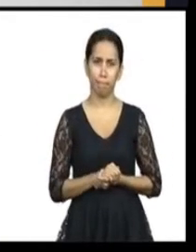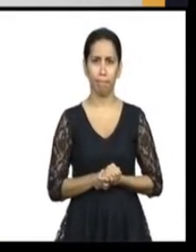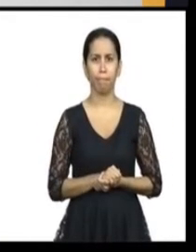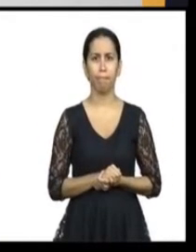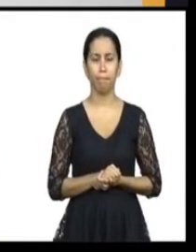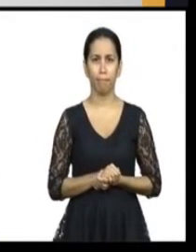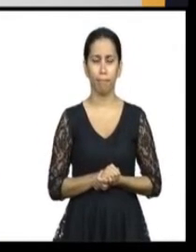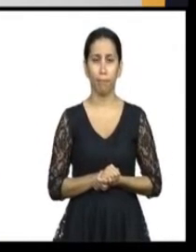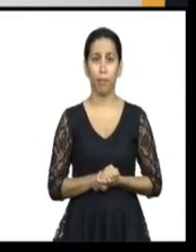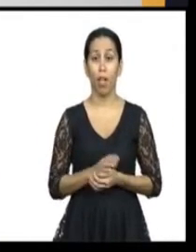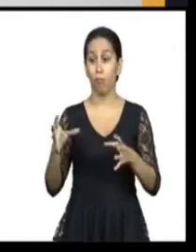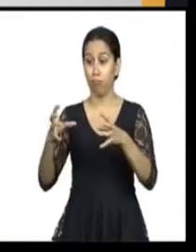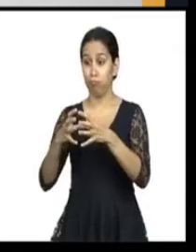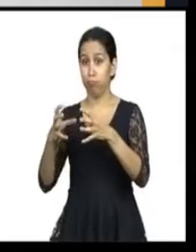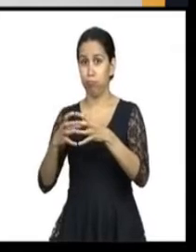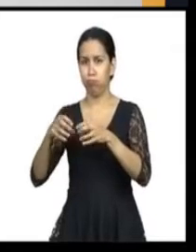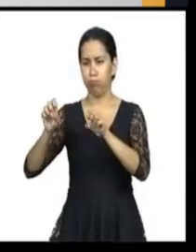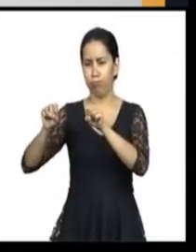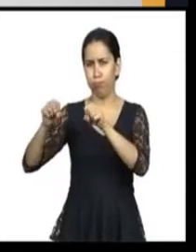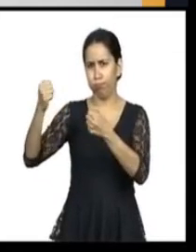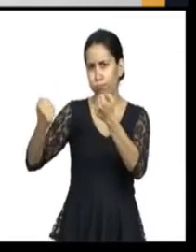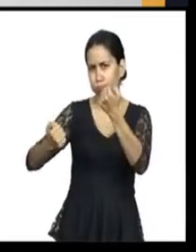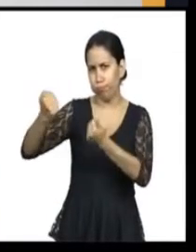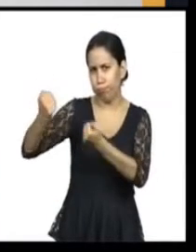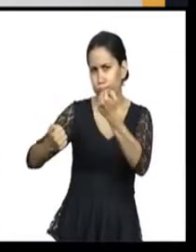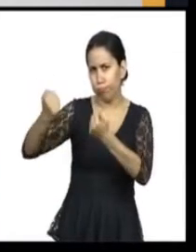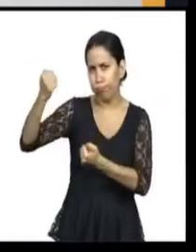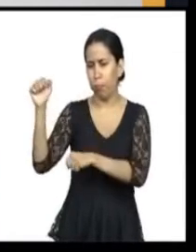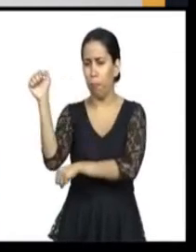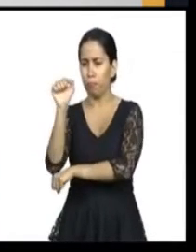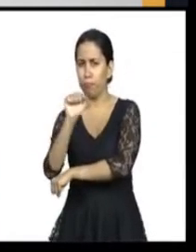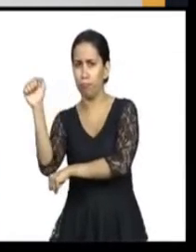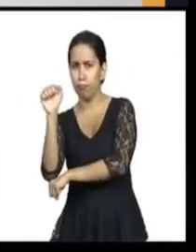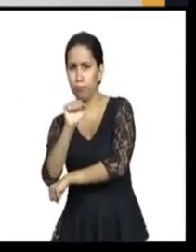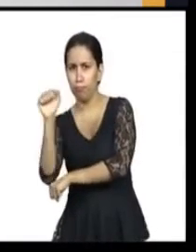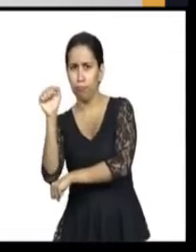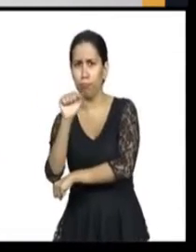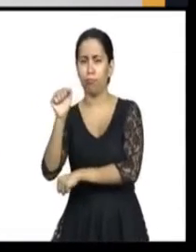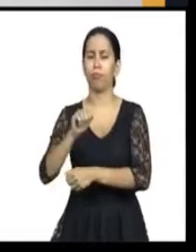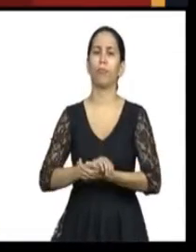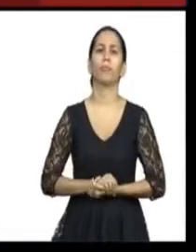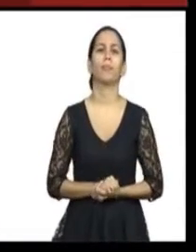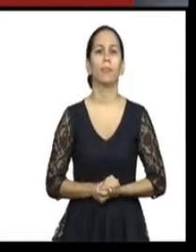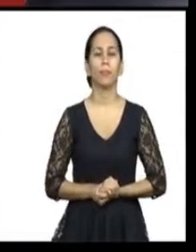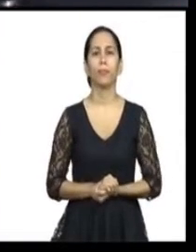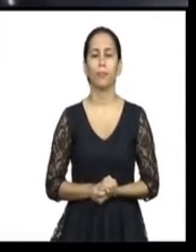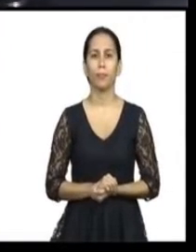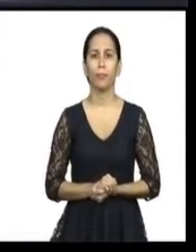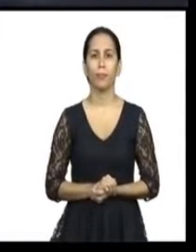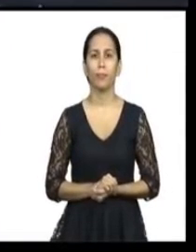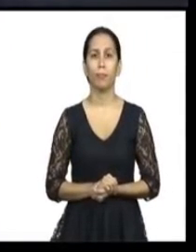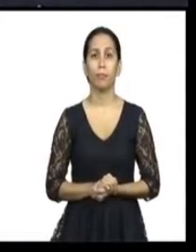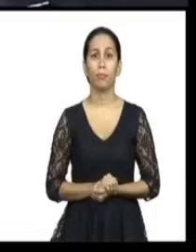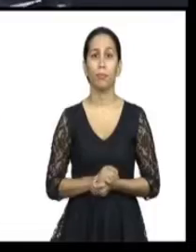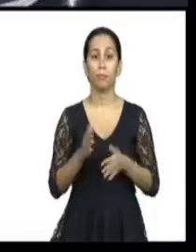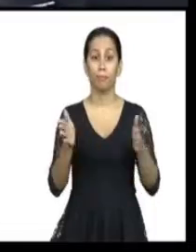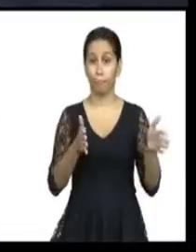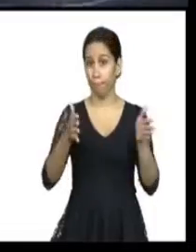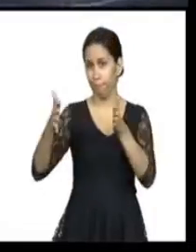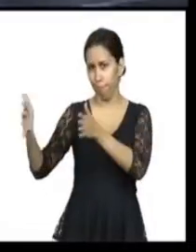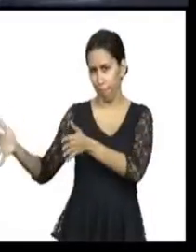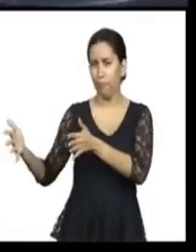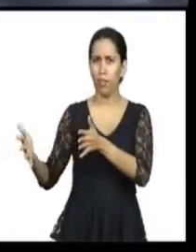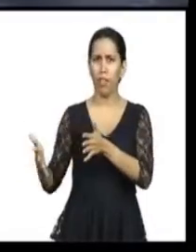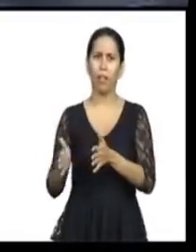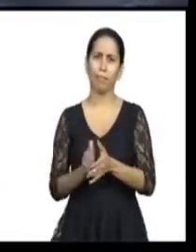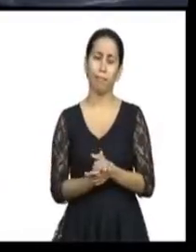triciclos, quadriciclos, automóveis, caminhonetes, caminhonetas, etc. Já os equipamentos, que são